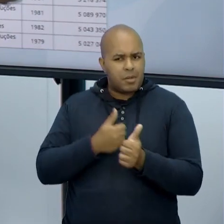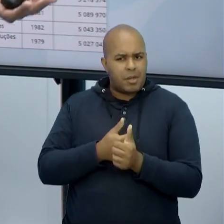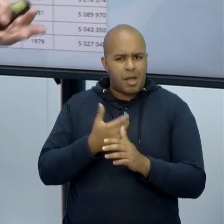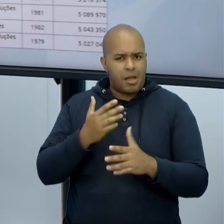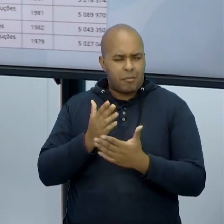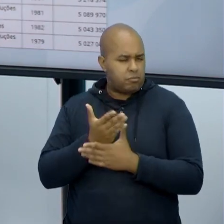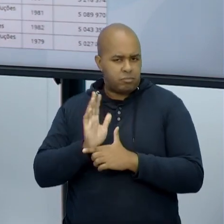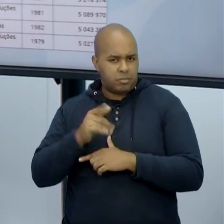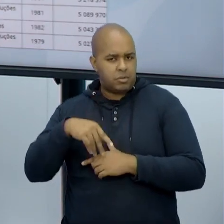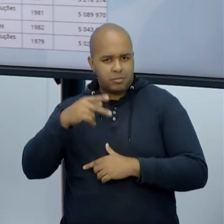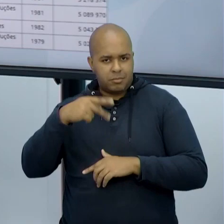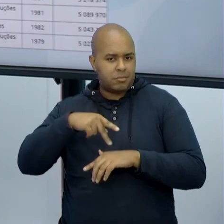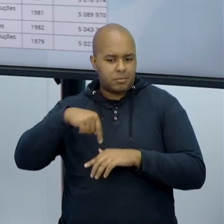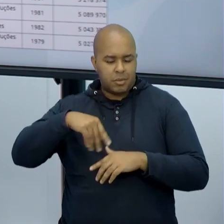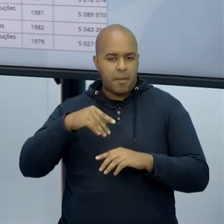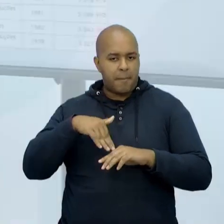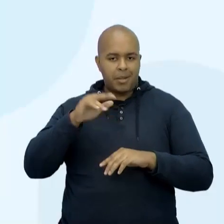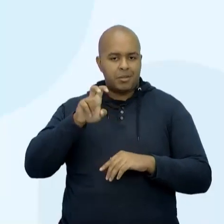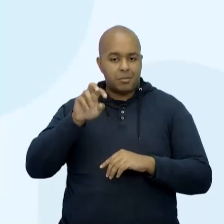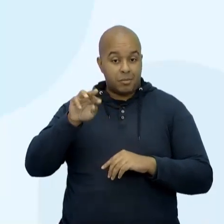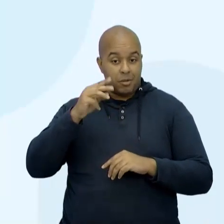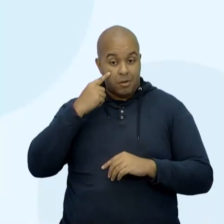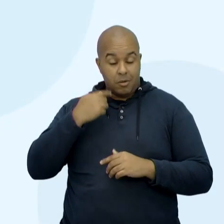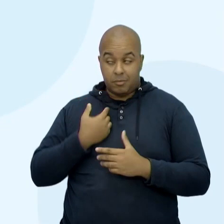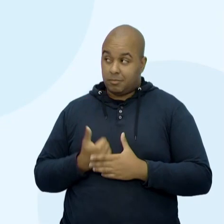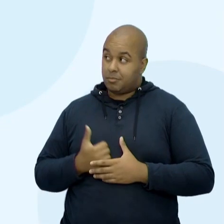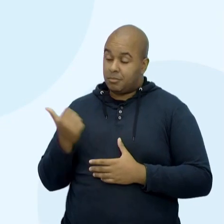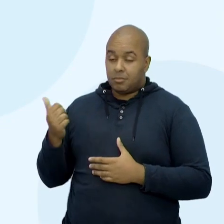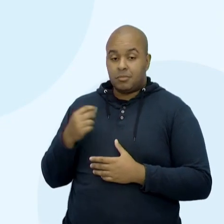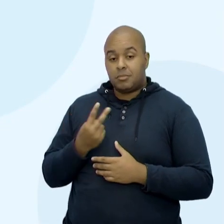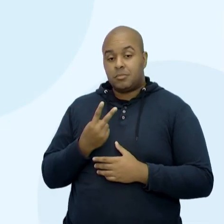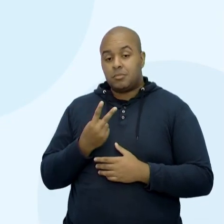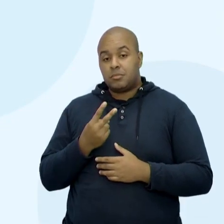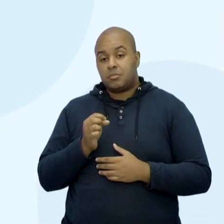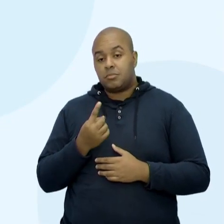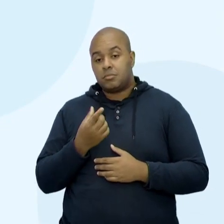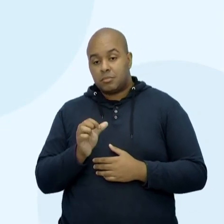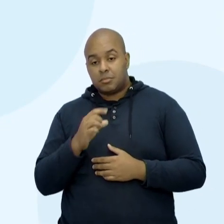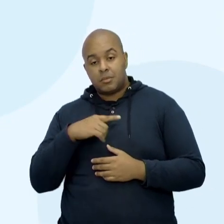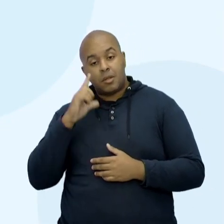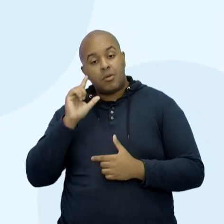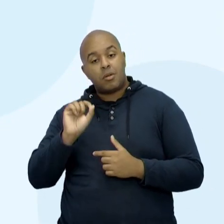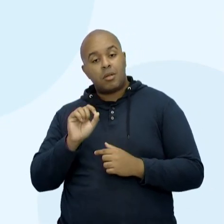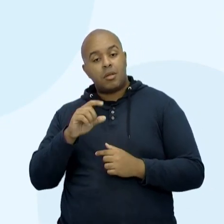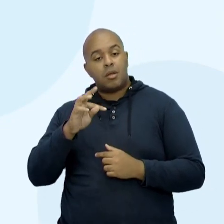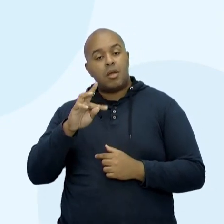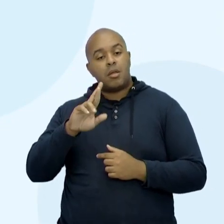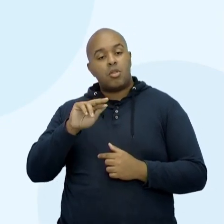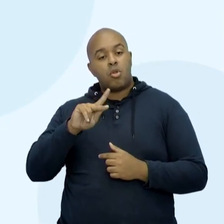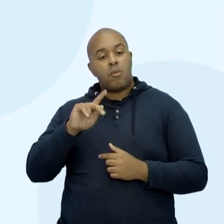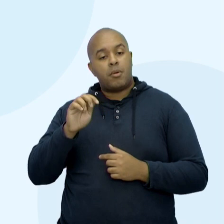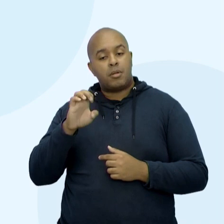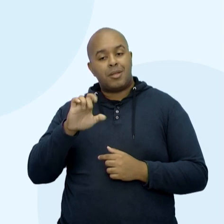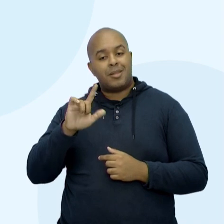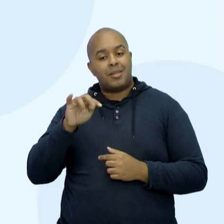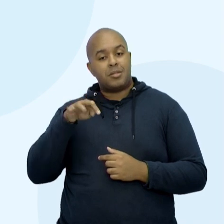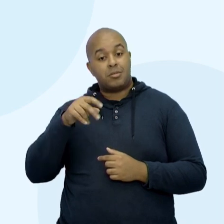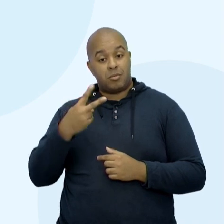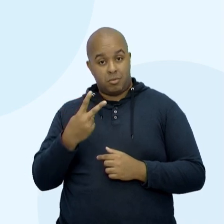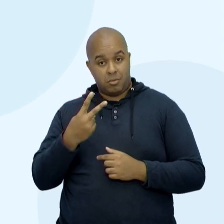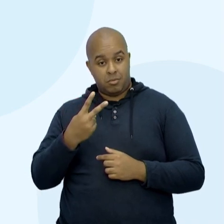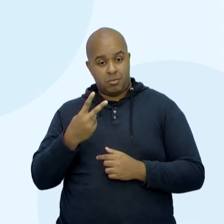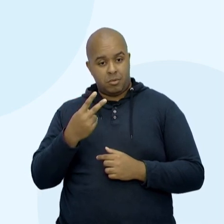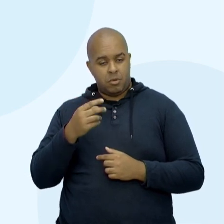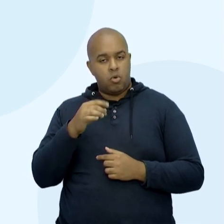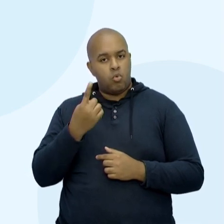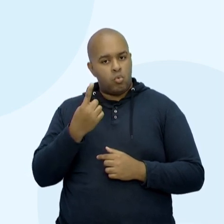filmes nacionais, com mais de 5 milhões. Vem cá ver comigo. 2010, nós temos o quê? Tropa de Elite 2. O